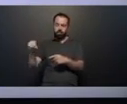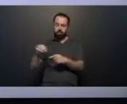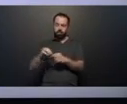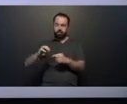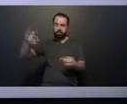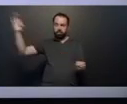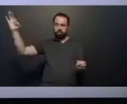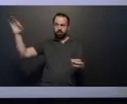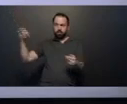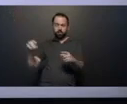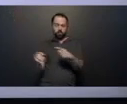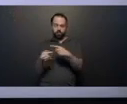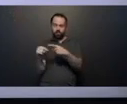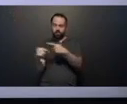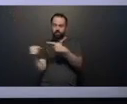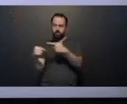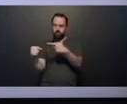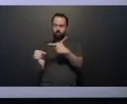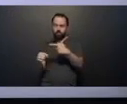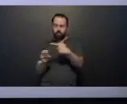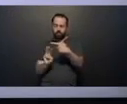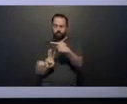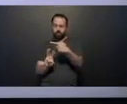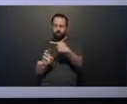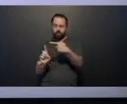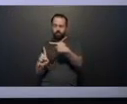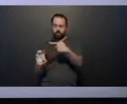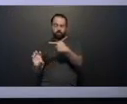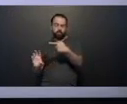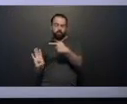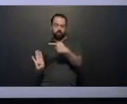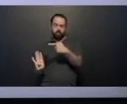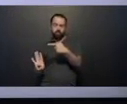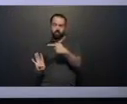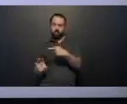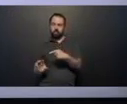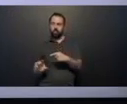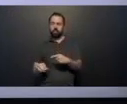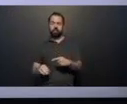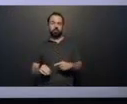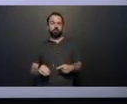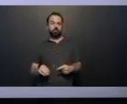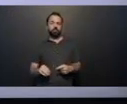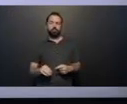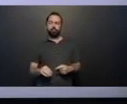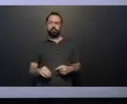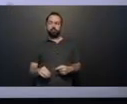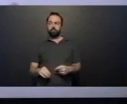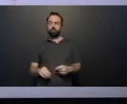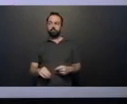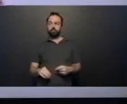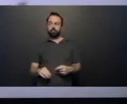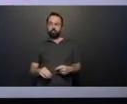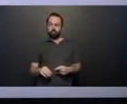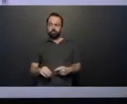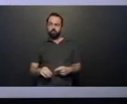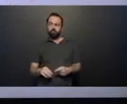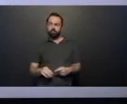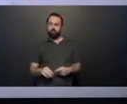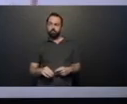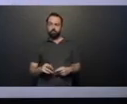que é o que ele treina diariamente, o que ele percorre diariamente, e vou dividir